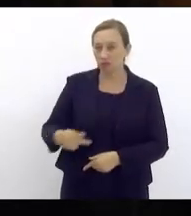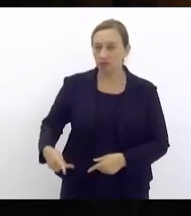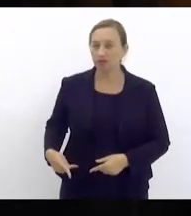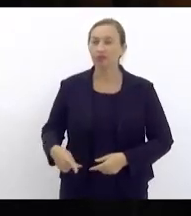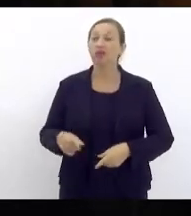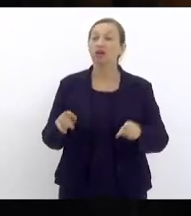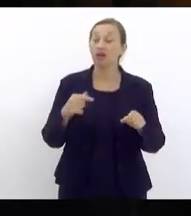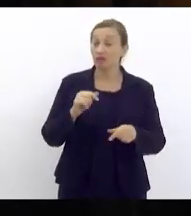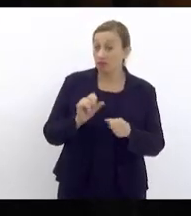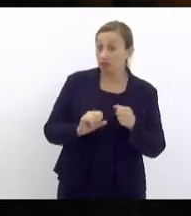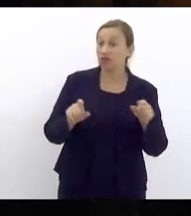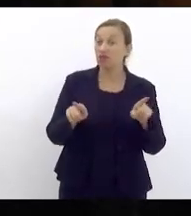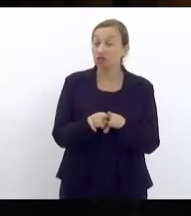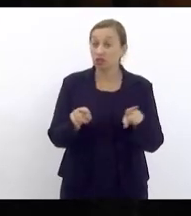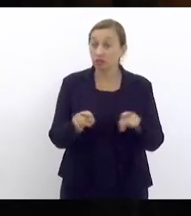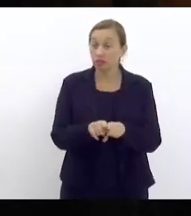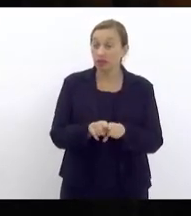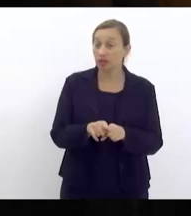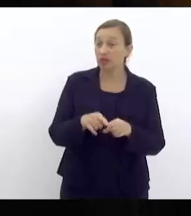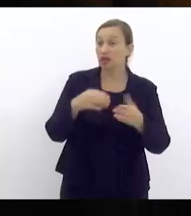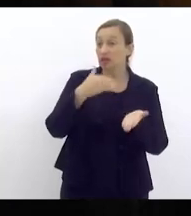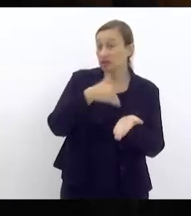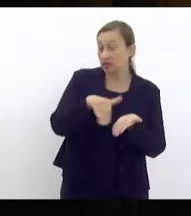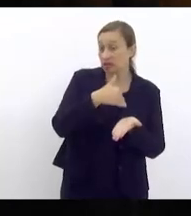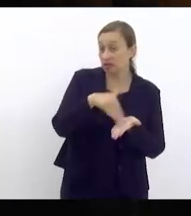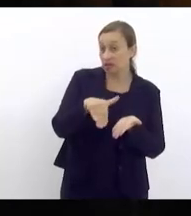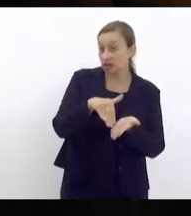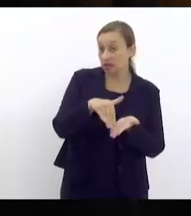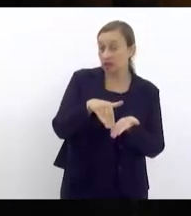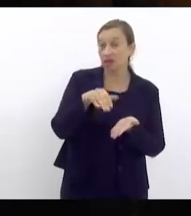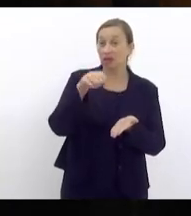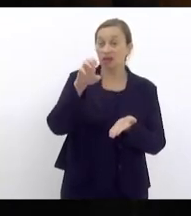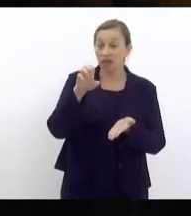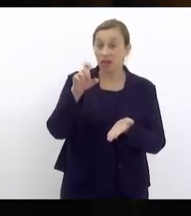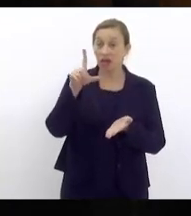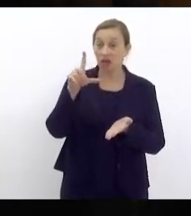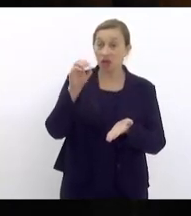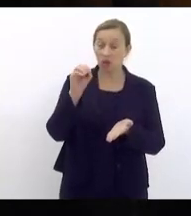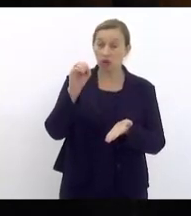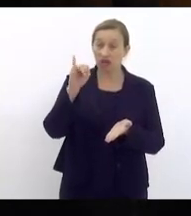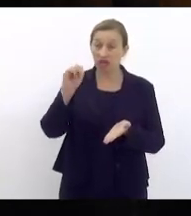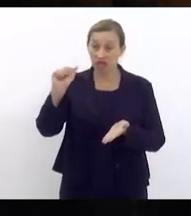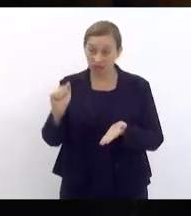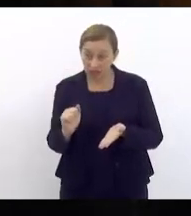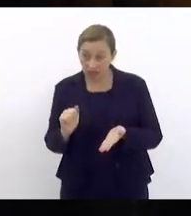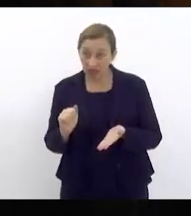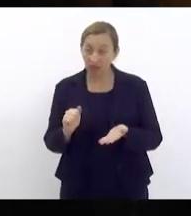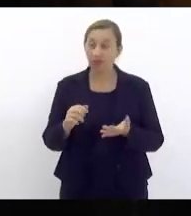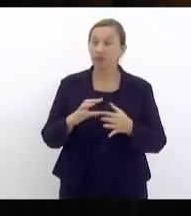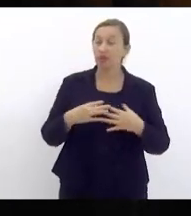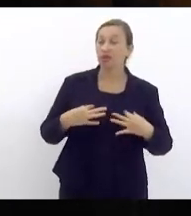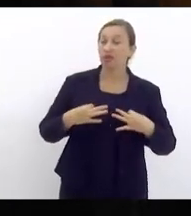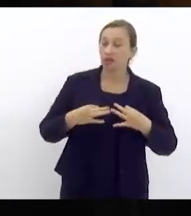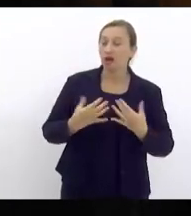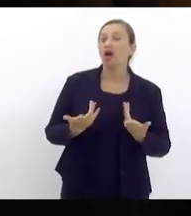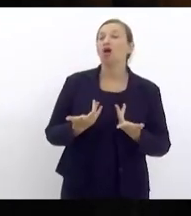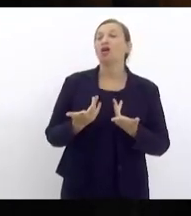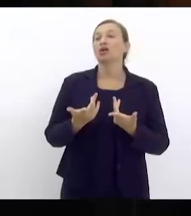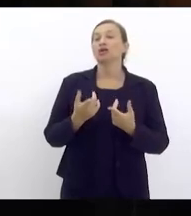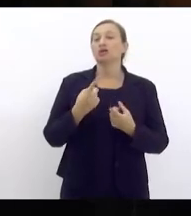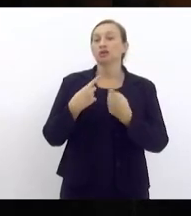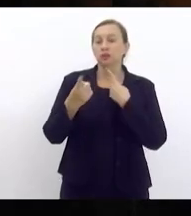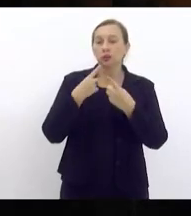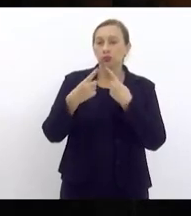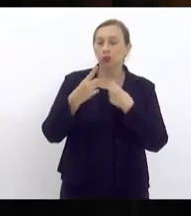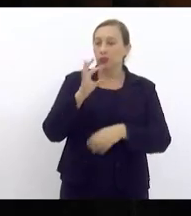fiz também com a atual secretária a senhora é Heloísa que se colocou à disposição de fazer um debate mais concreto a partir